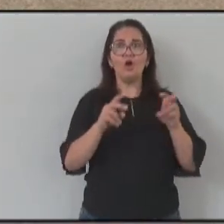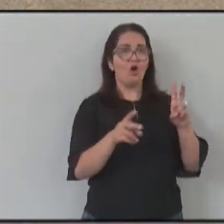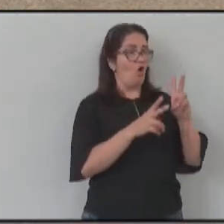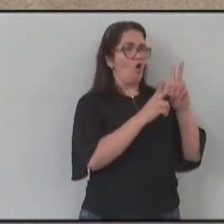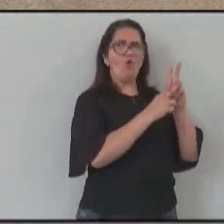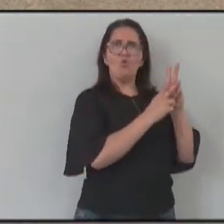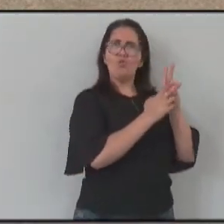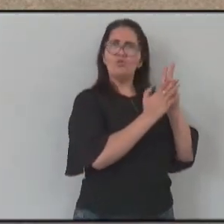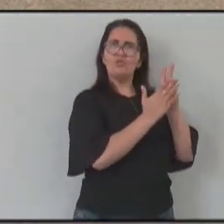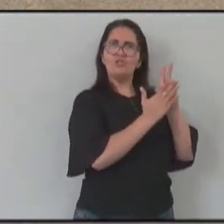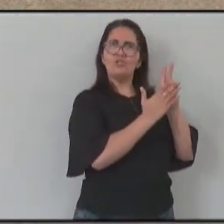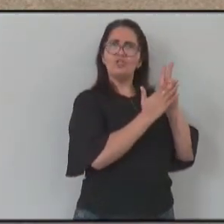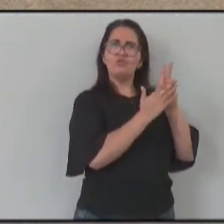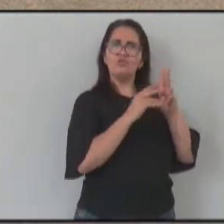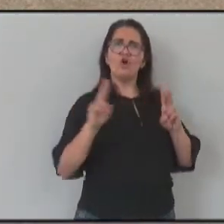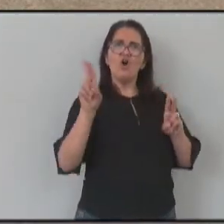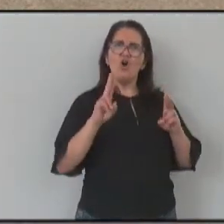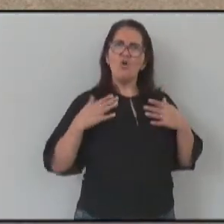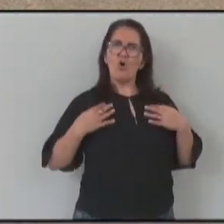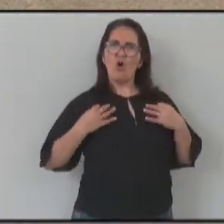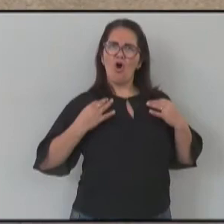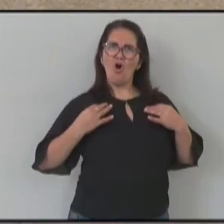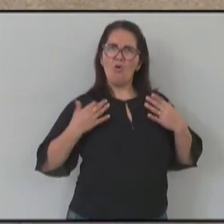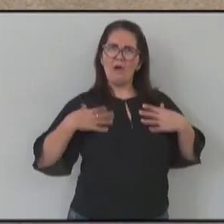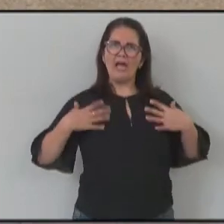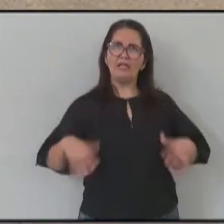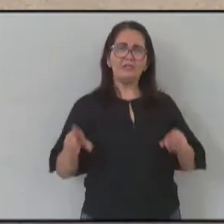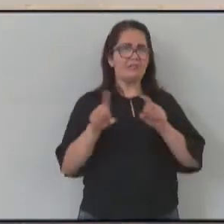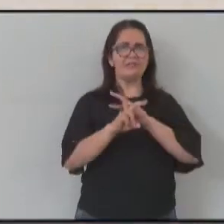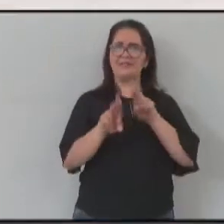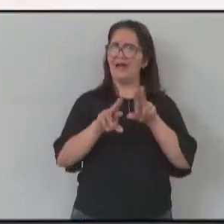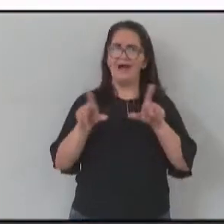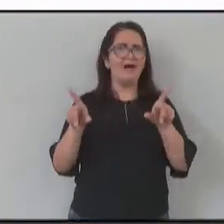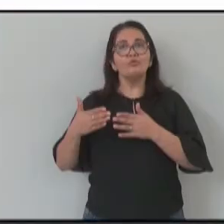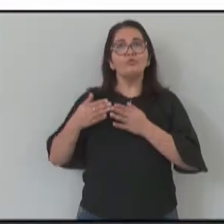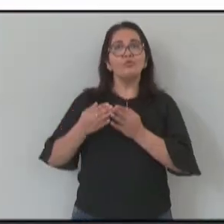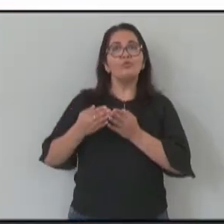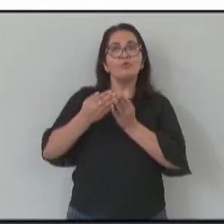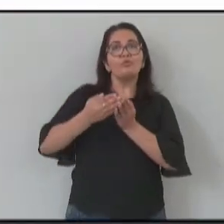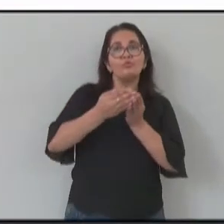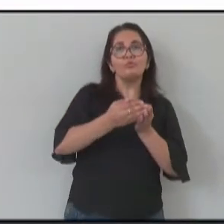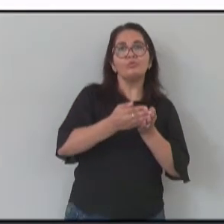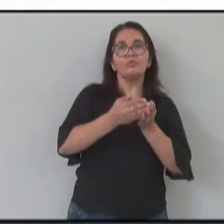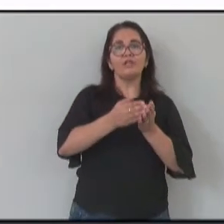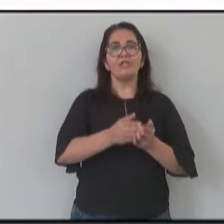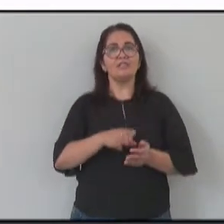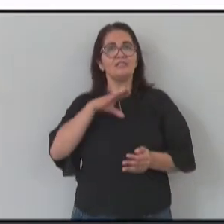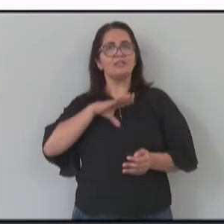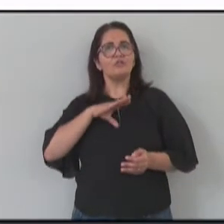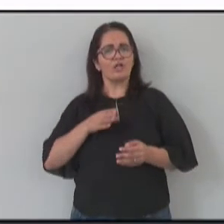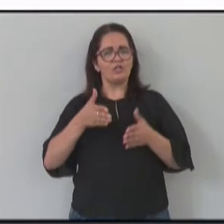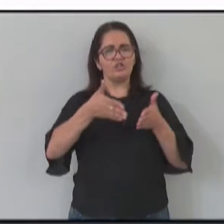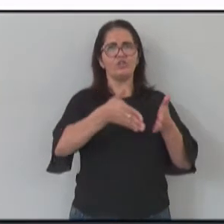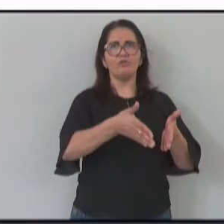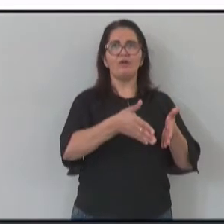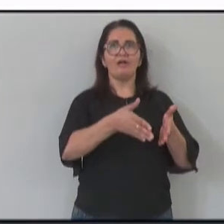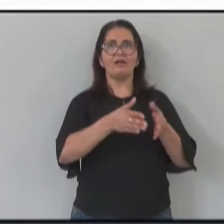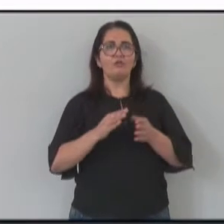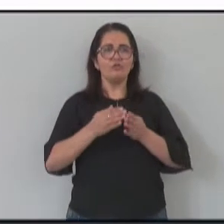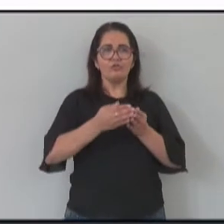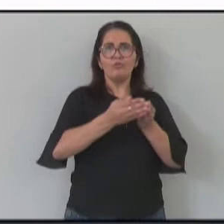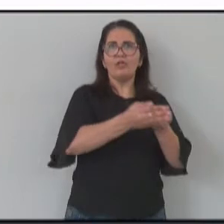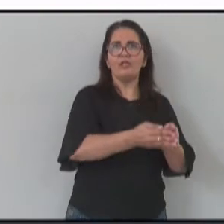nessa carta. A chegada dos portugueses no Brasil marca a fase da